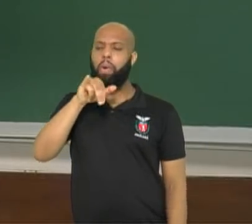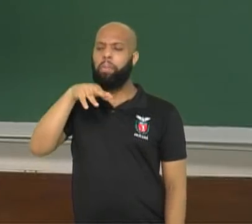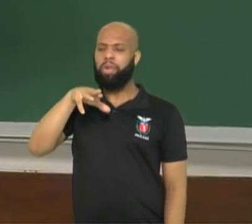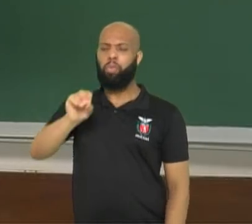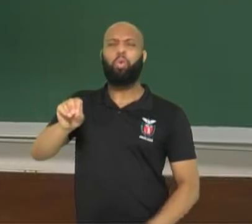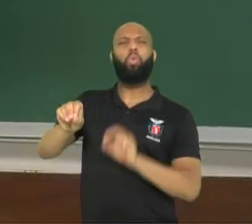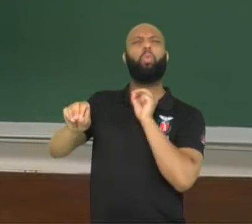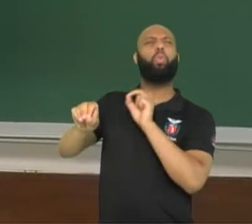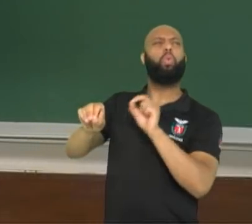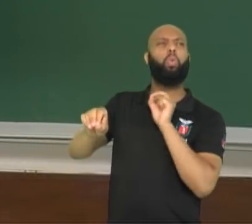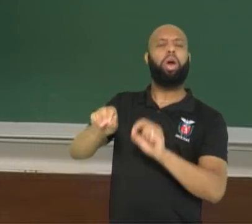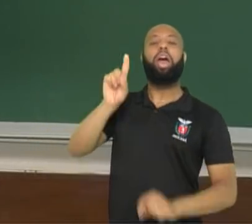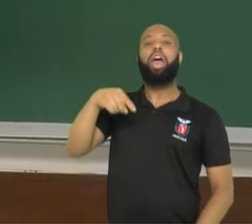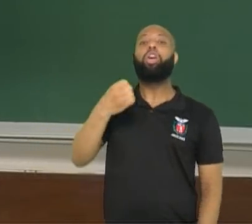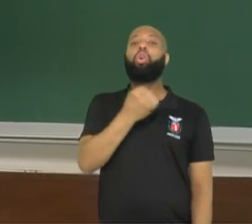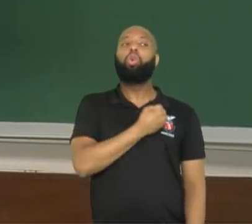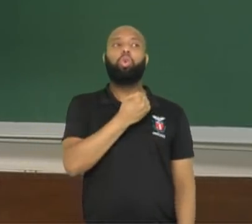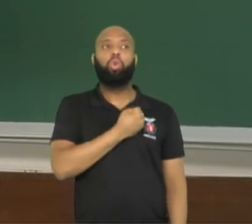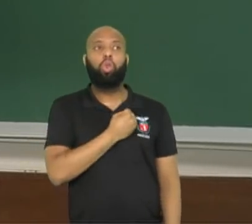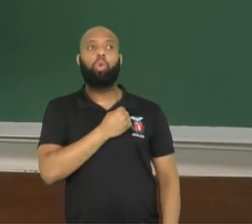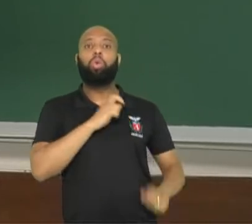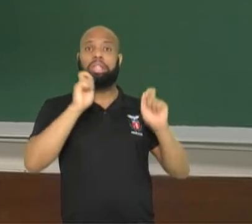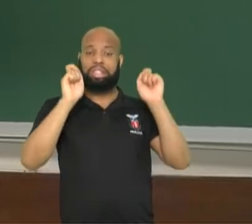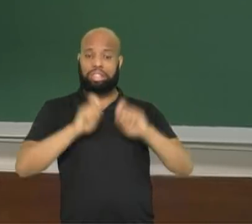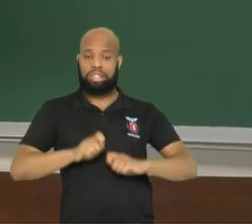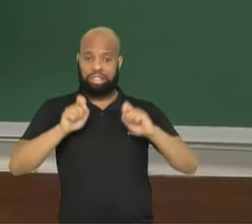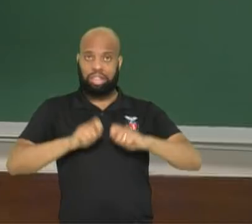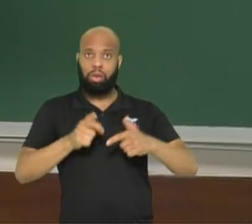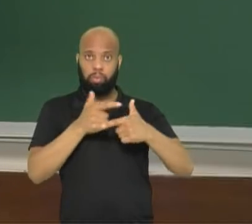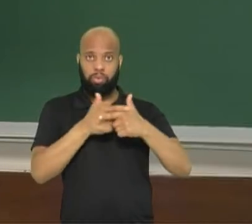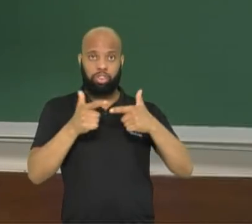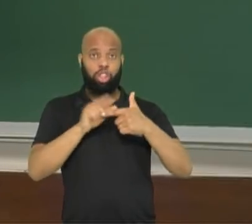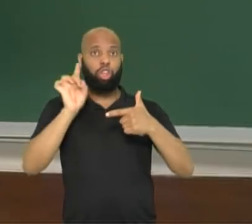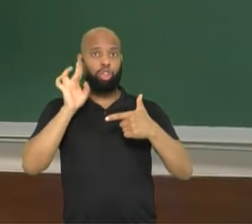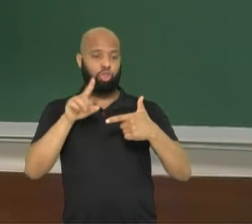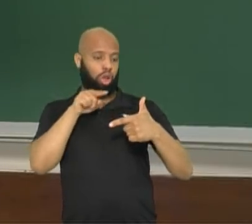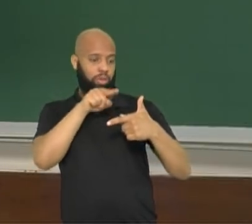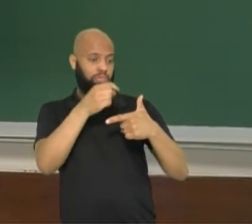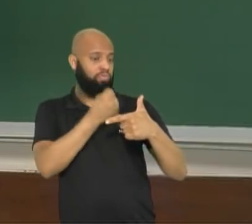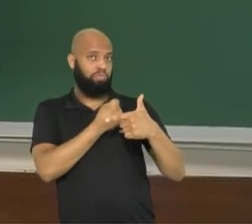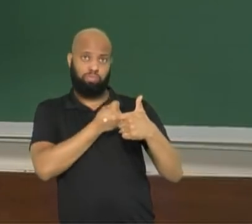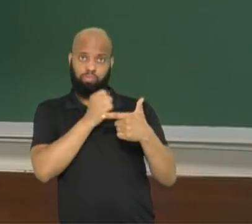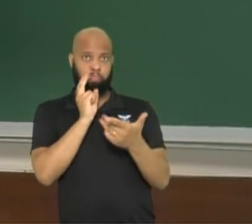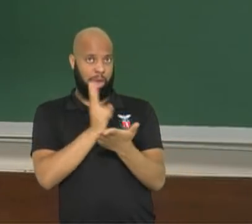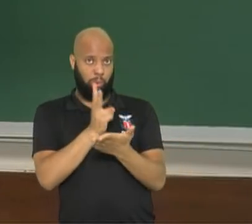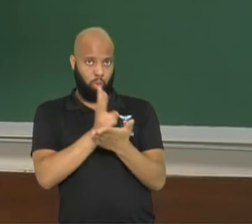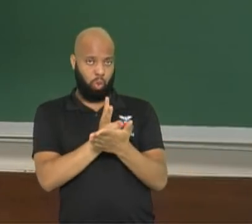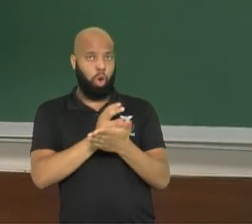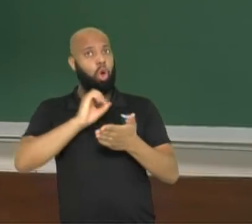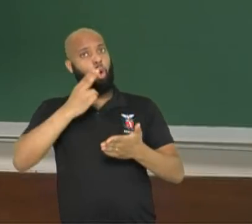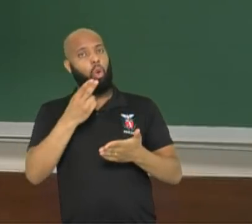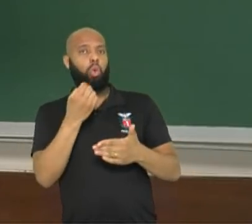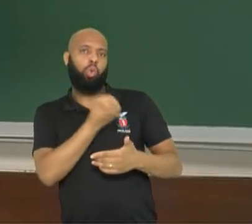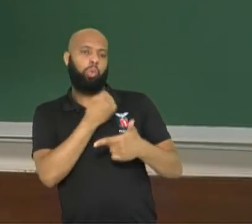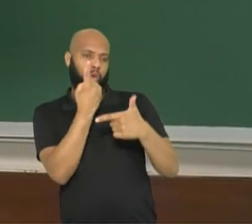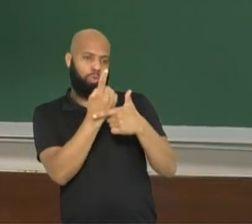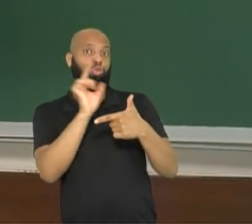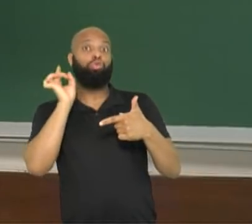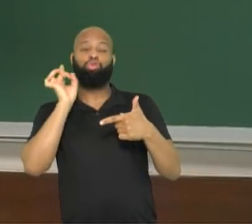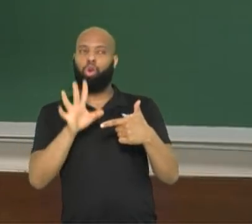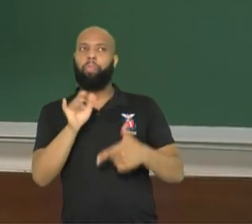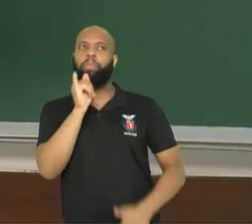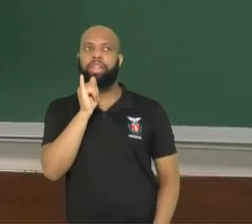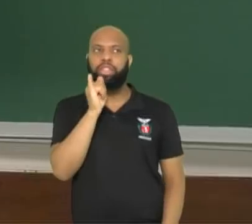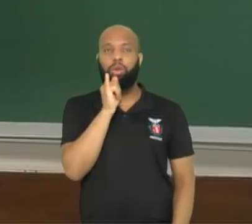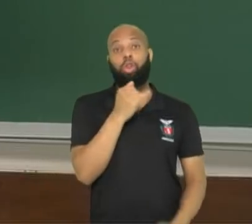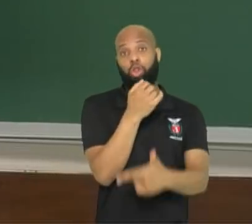números primos? São aqueles números que são divisíveis apenas por ele mesmo ou pelo número 1. Por